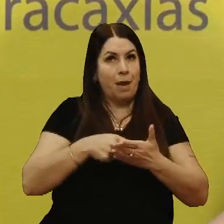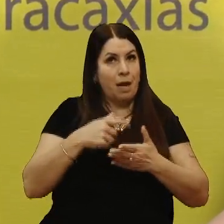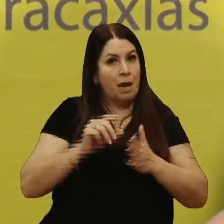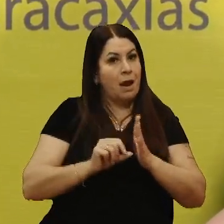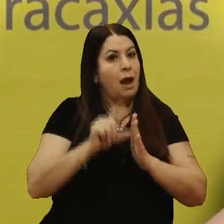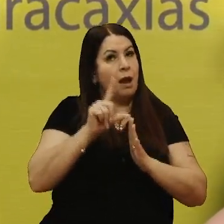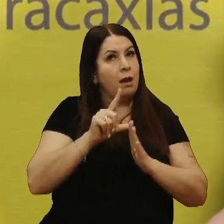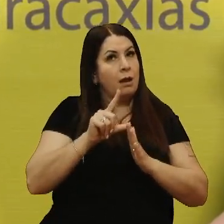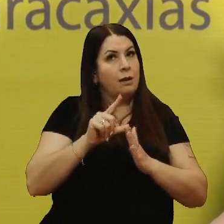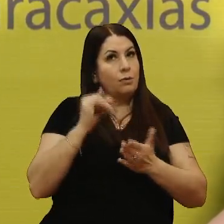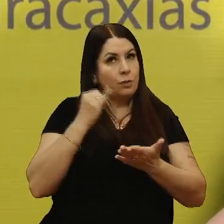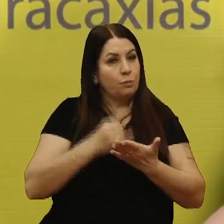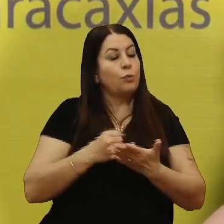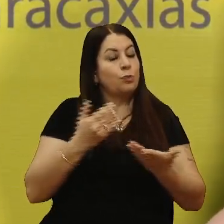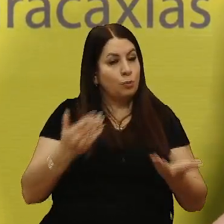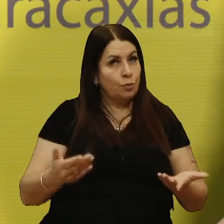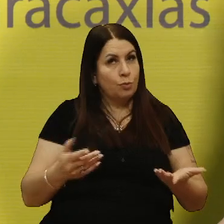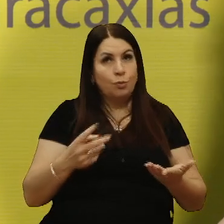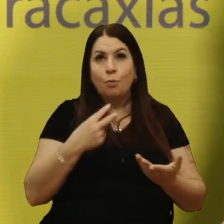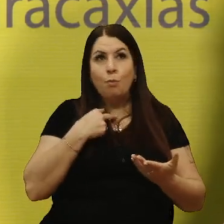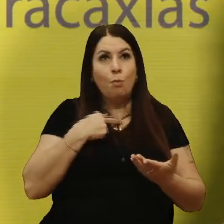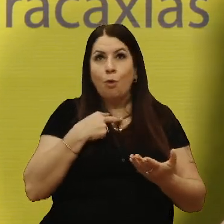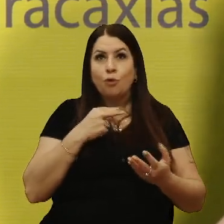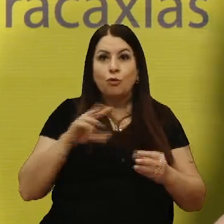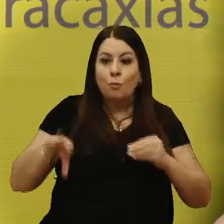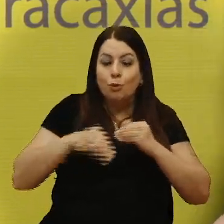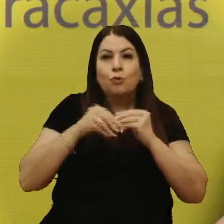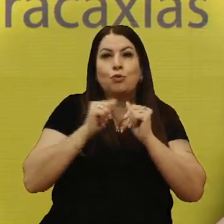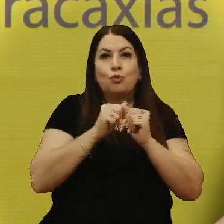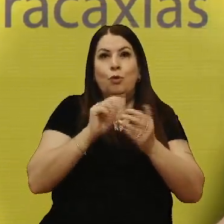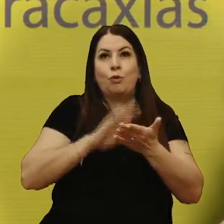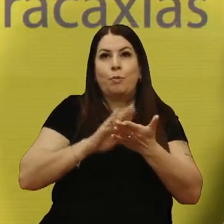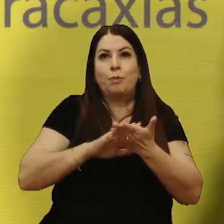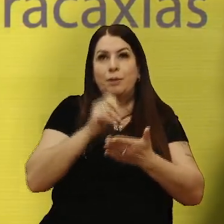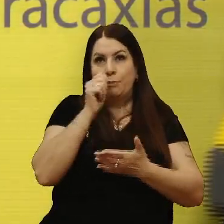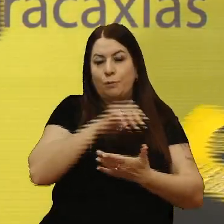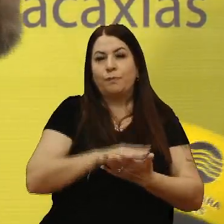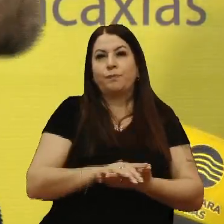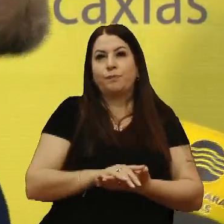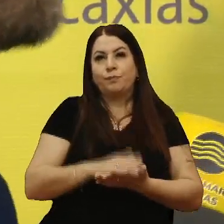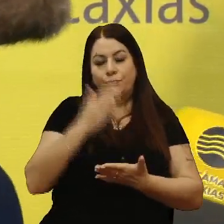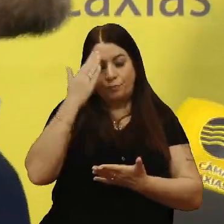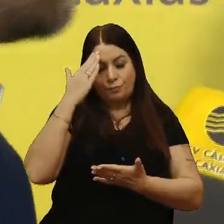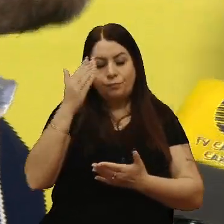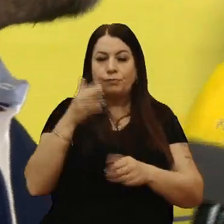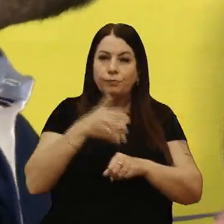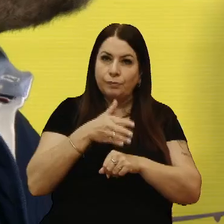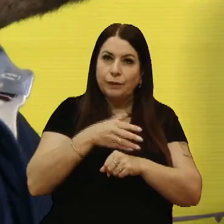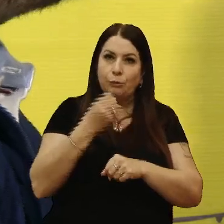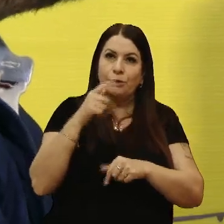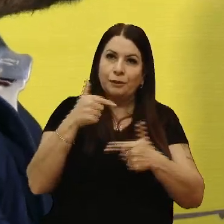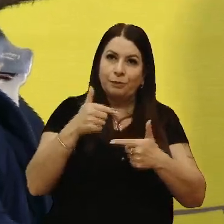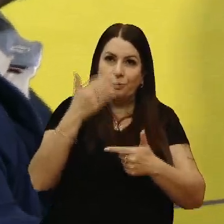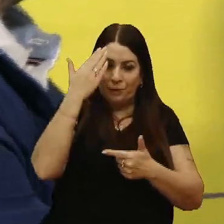alta carga tributária, né? Isso não pode vir acoplado aí com uma cobrança abusiva. Vereadora, obrigado pela participação, bom